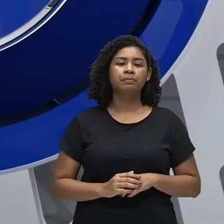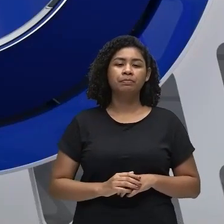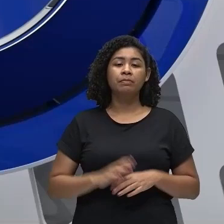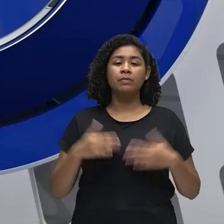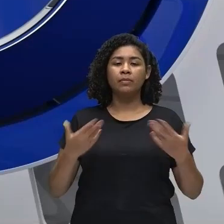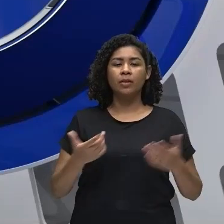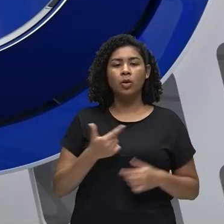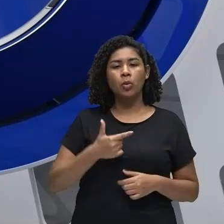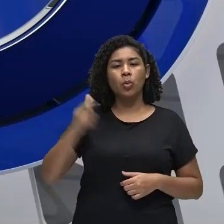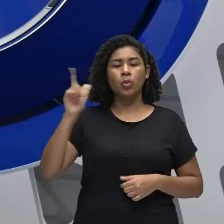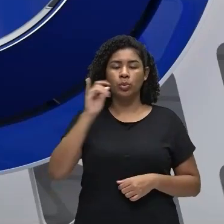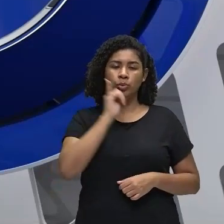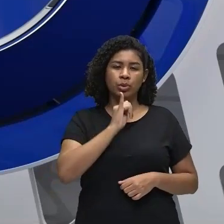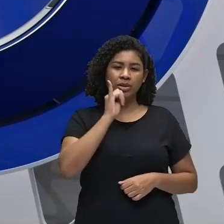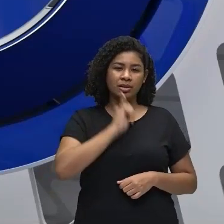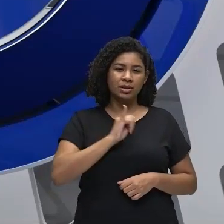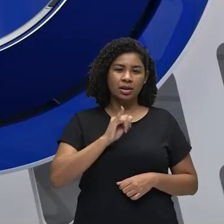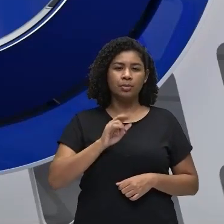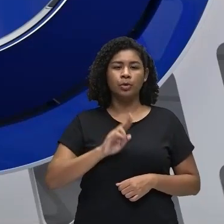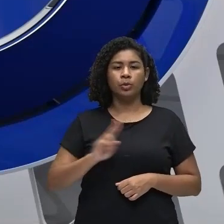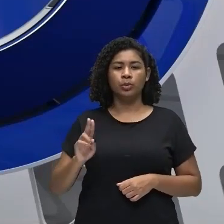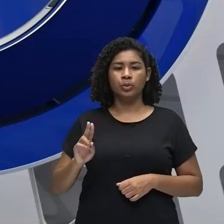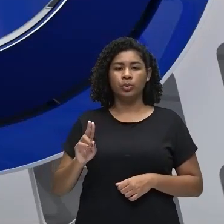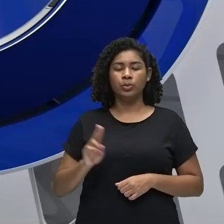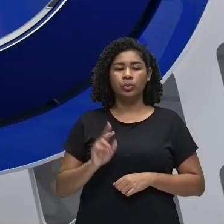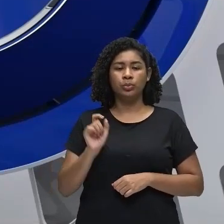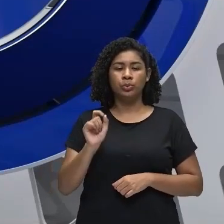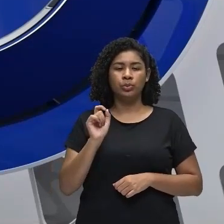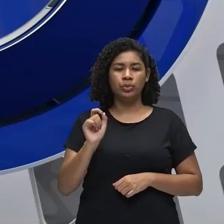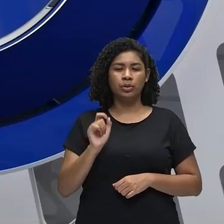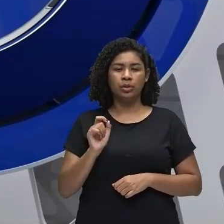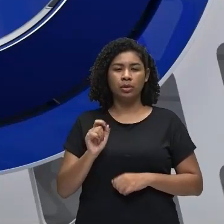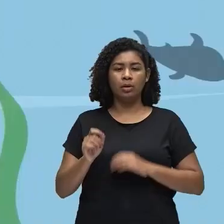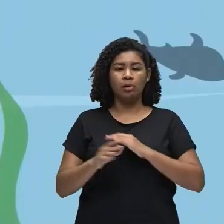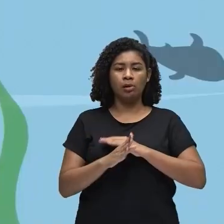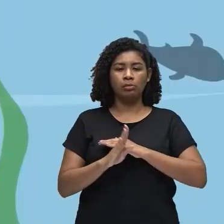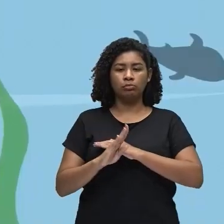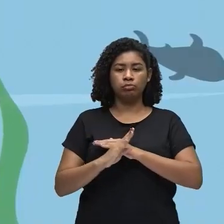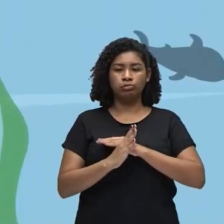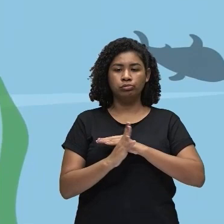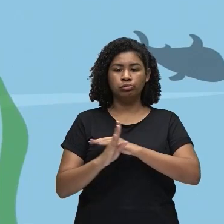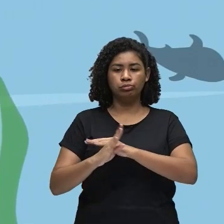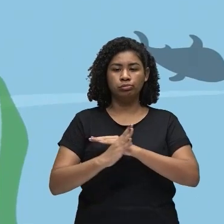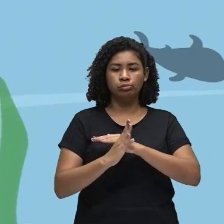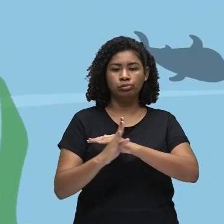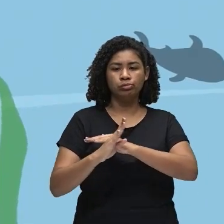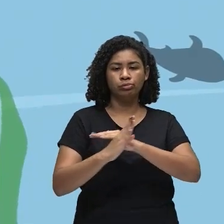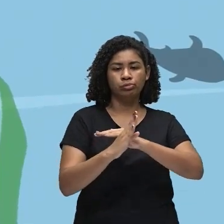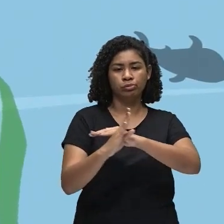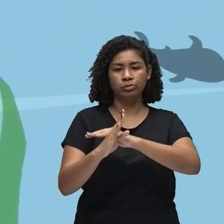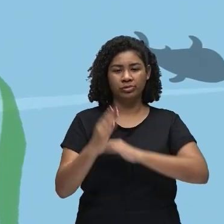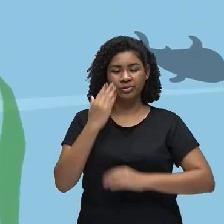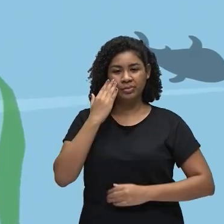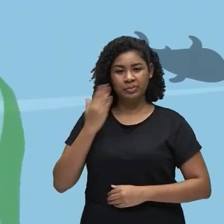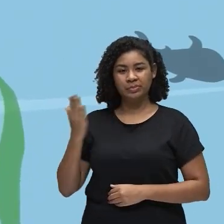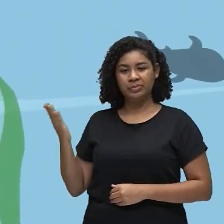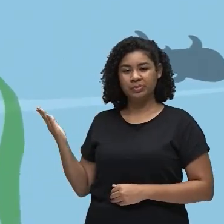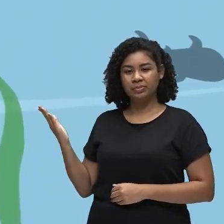exemplo, que é um exemplo do tubarão e da rêmora. Olha só esse vídeo aí que a gente reproduziu para